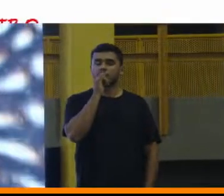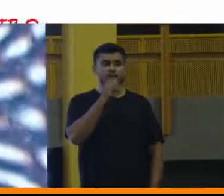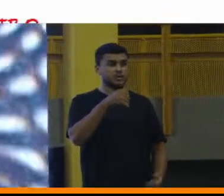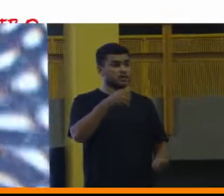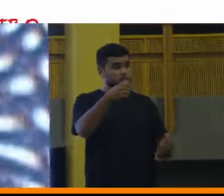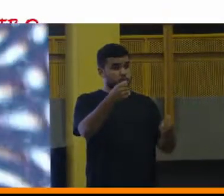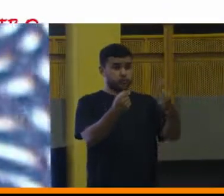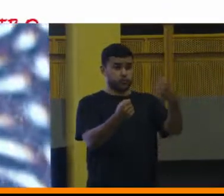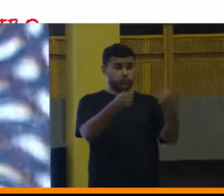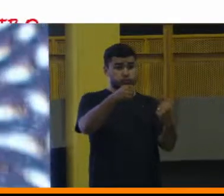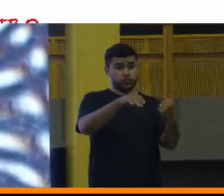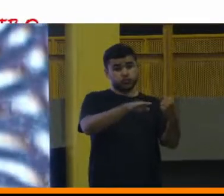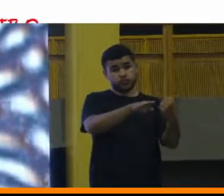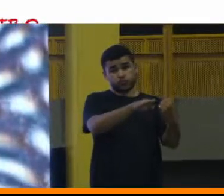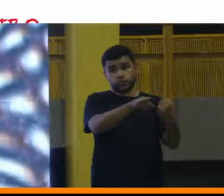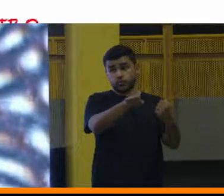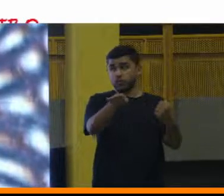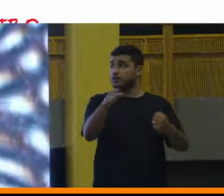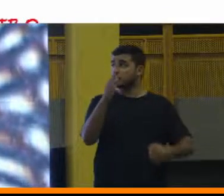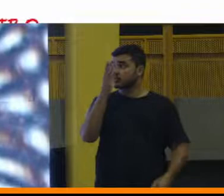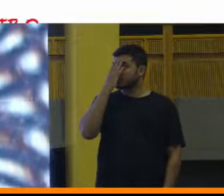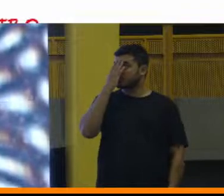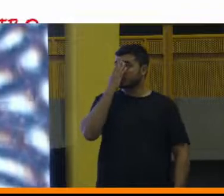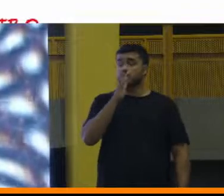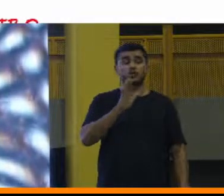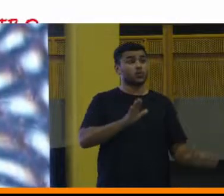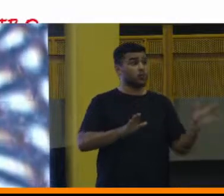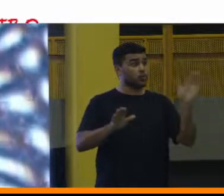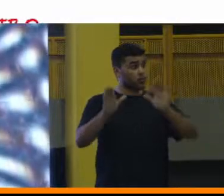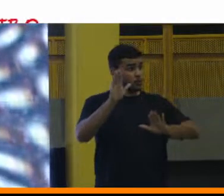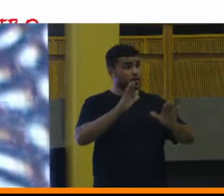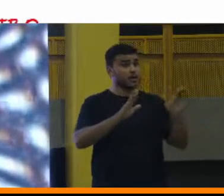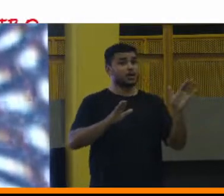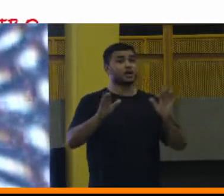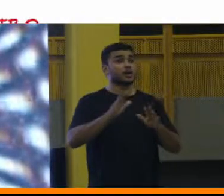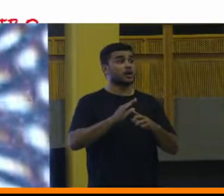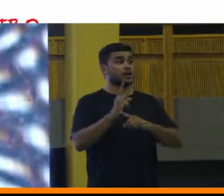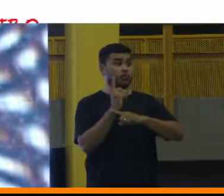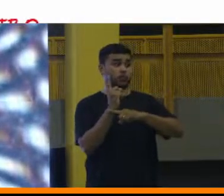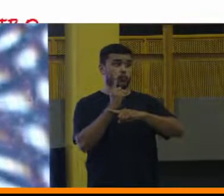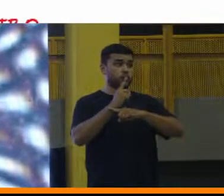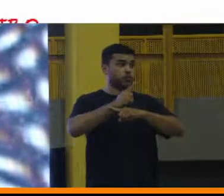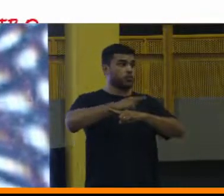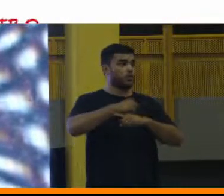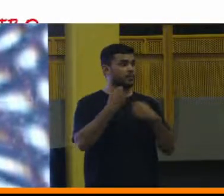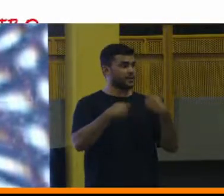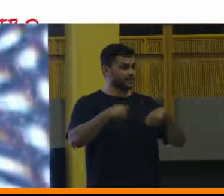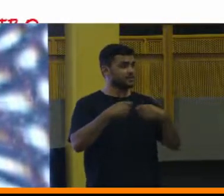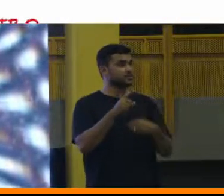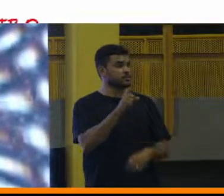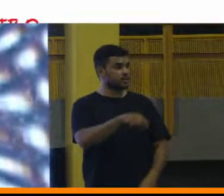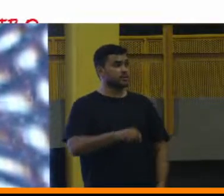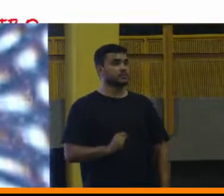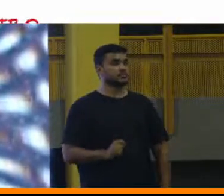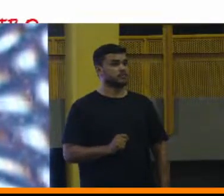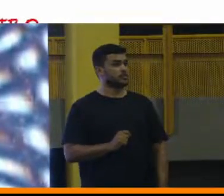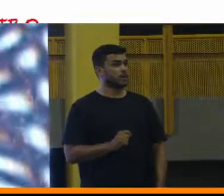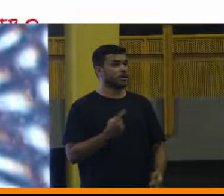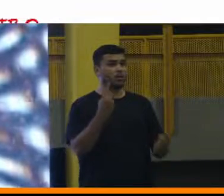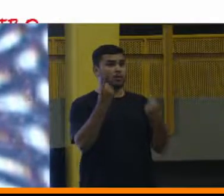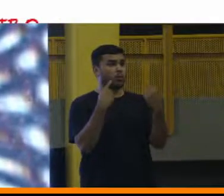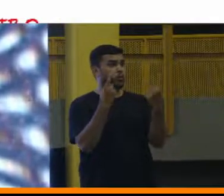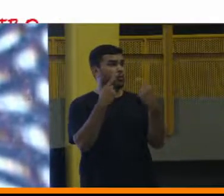na estrada, vem uma placa, cuidado, reduza a velocidade,